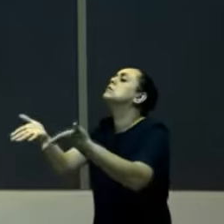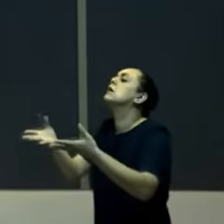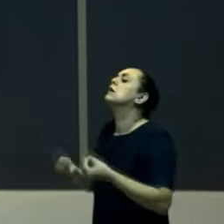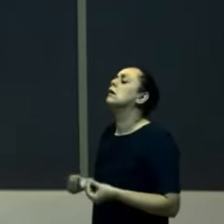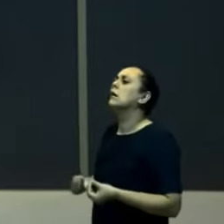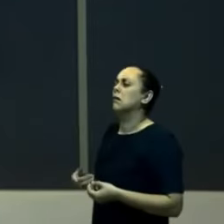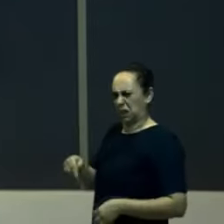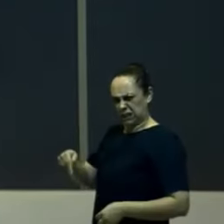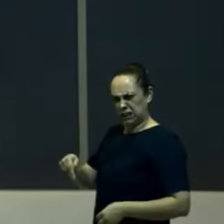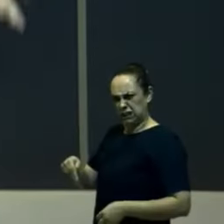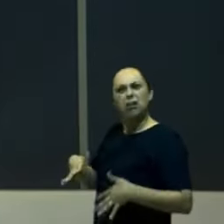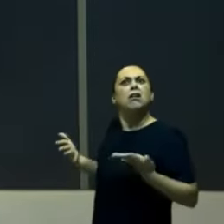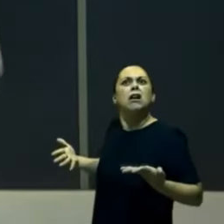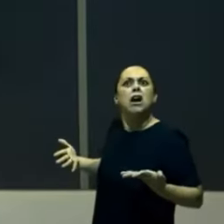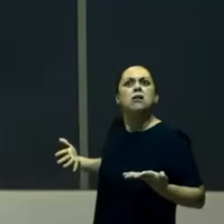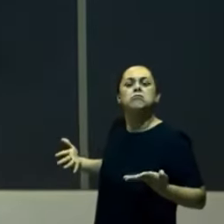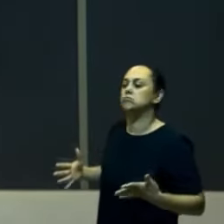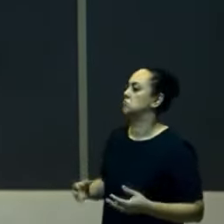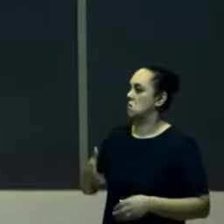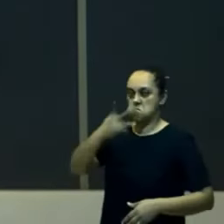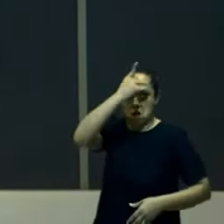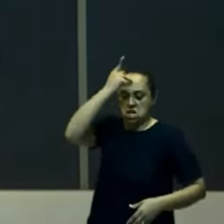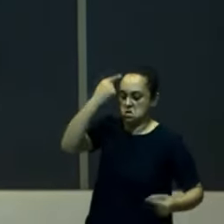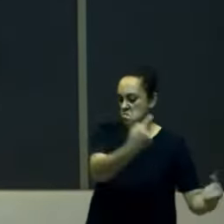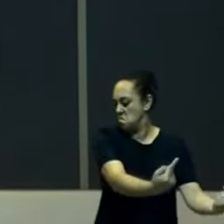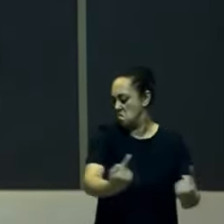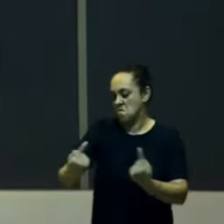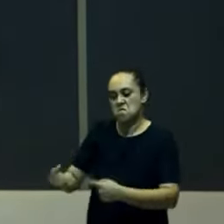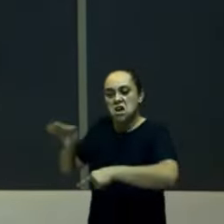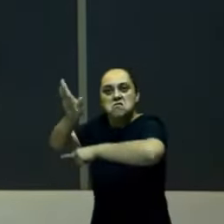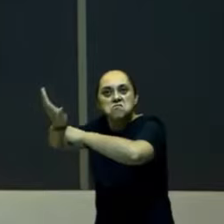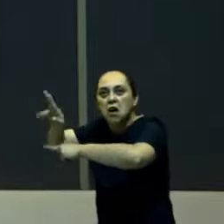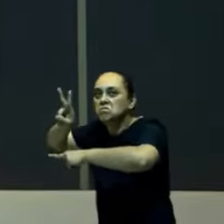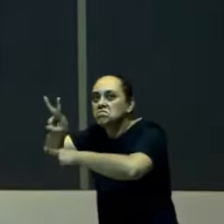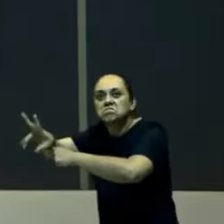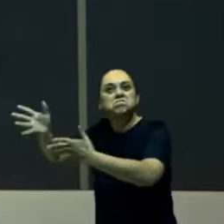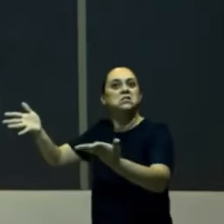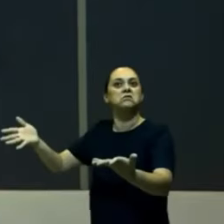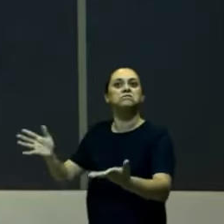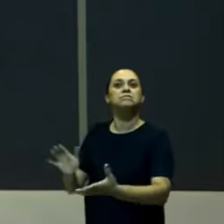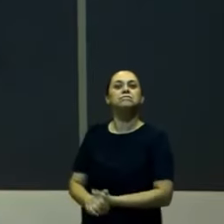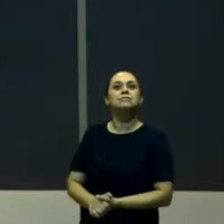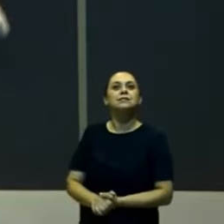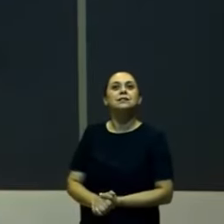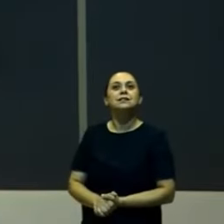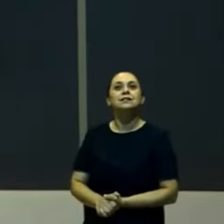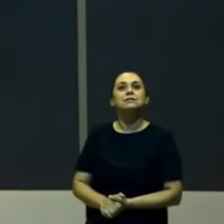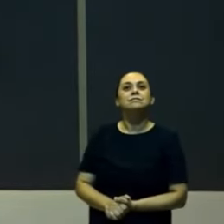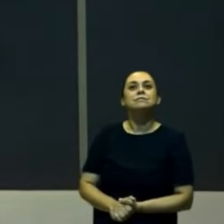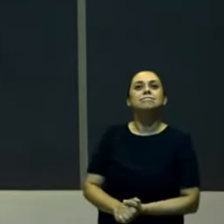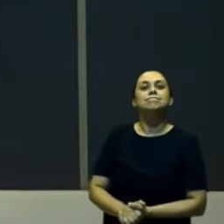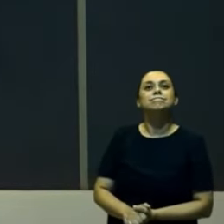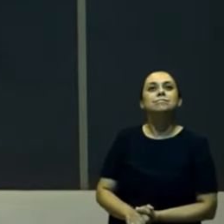compramos cimento. O cimento que tinha acabou, agora o pastor falou que nós só vamos ter condições tal dia. Não, mandaram entregar.